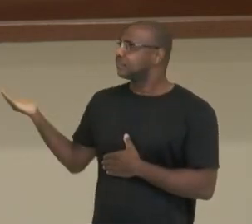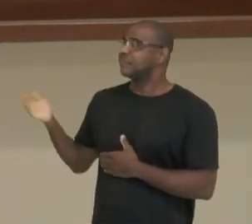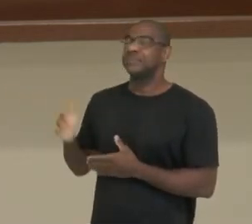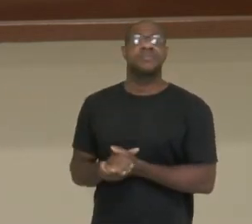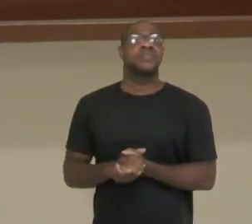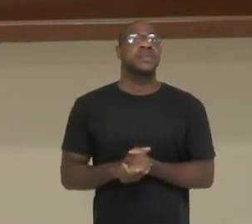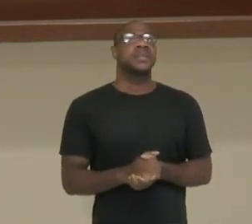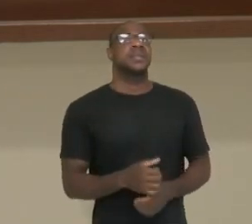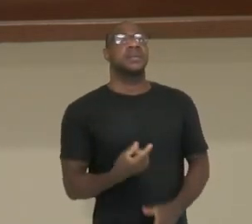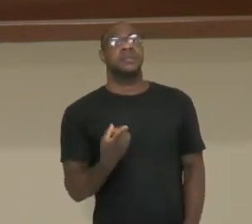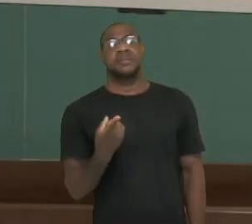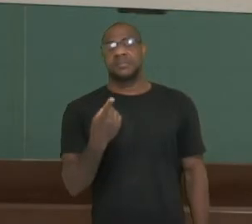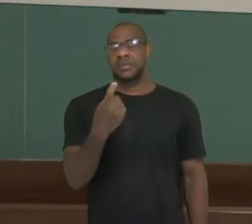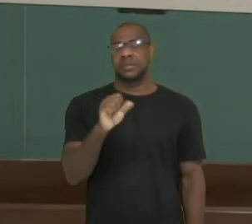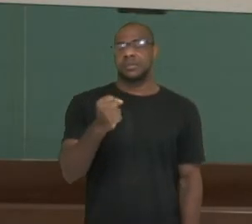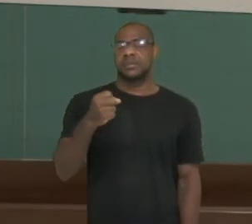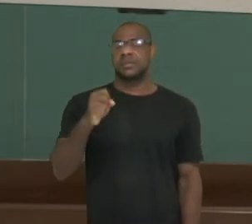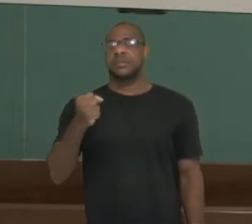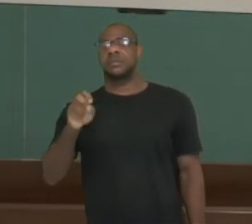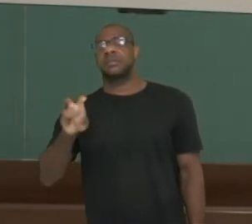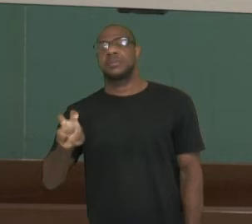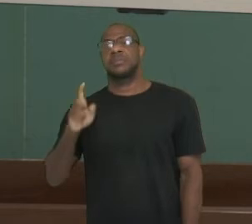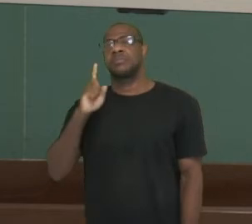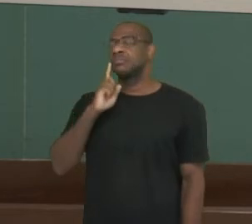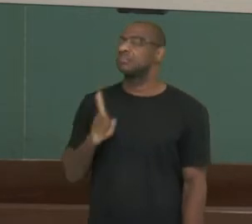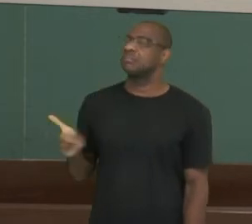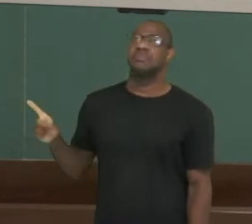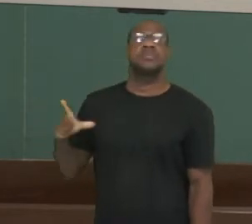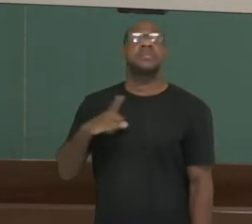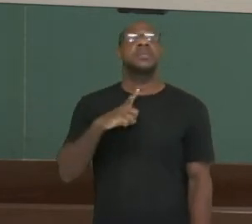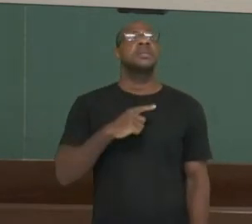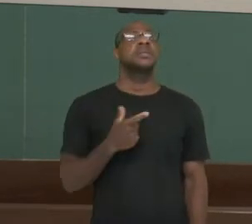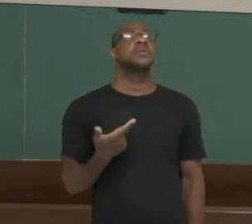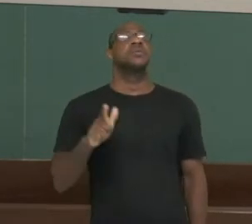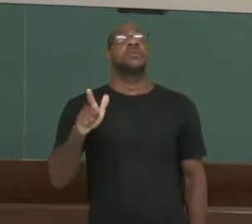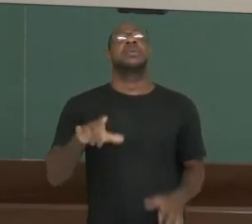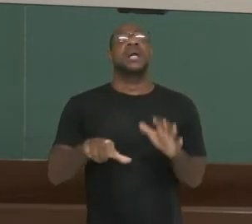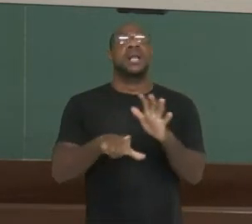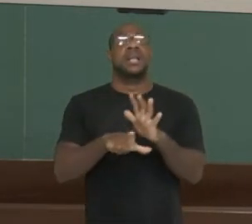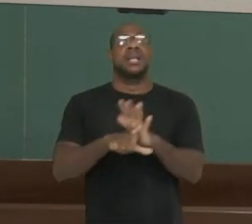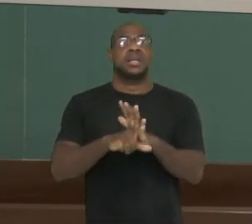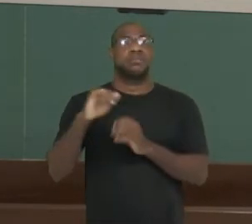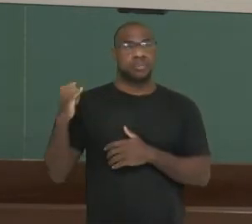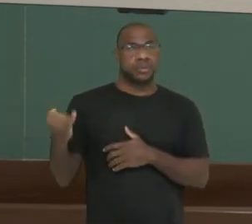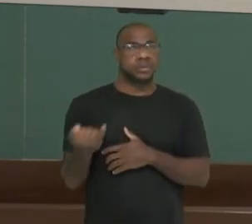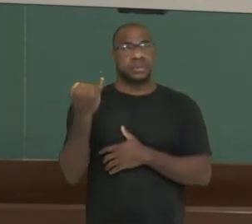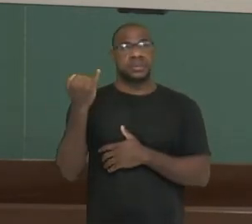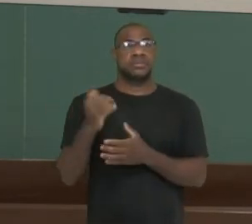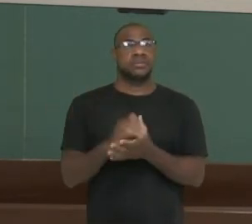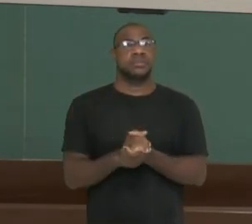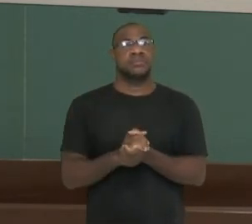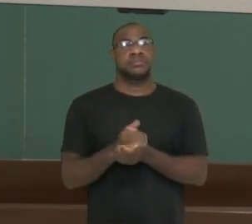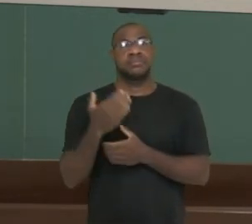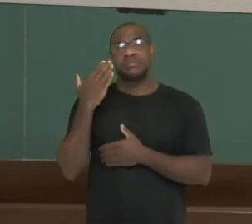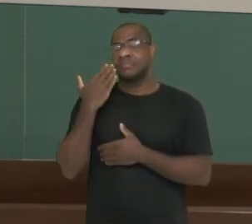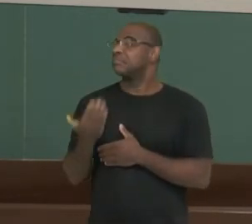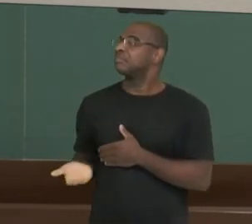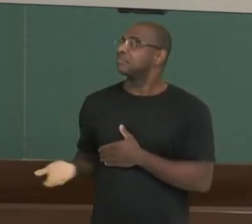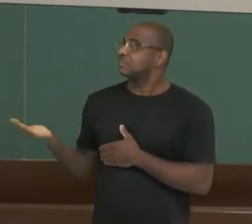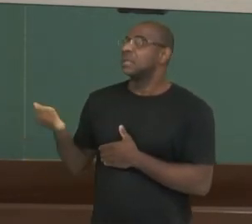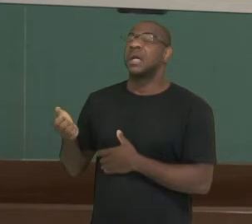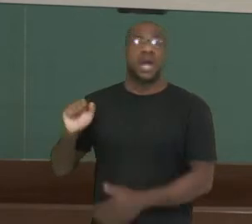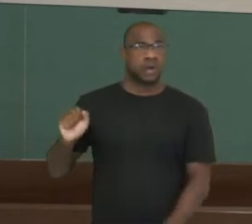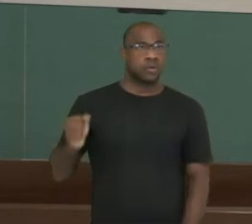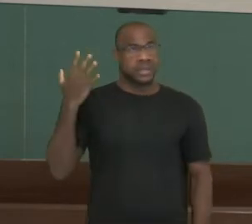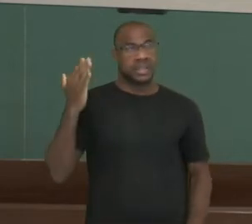ano de 1885 nós vamos ver uma outra lei muito importante que vai acontecer